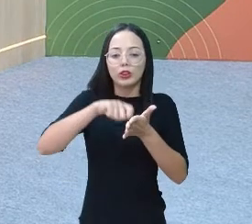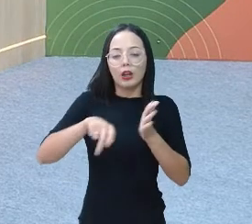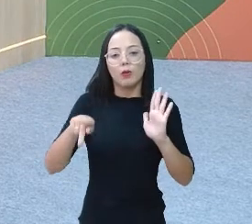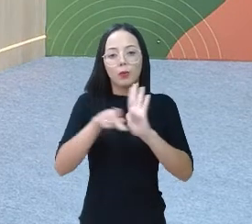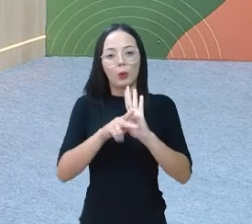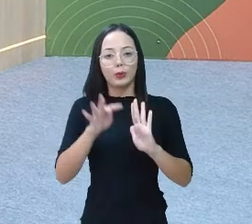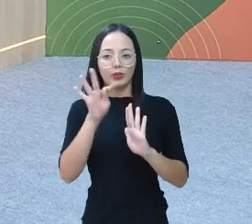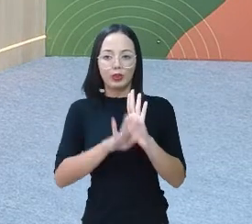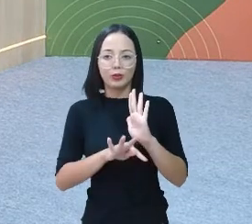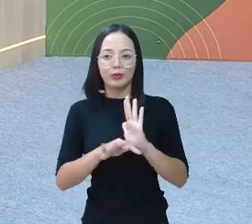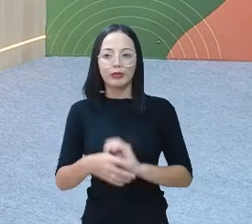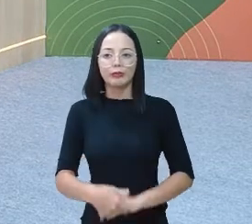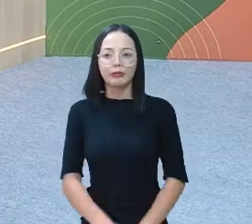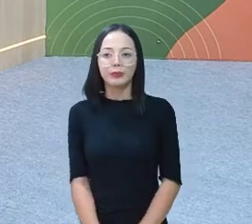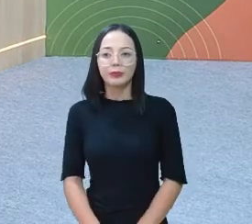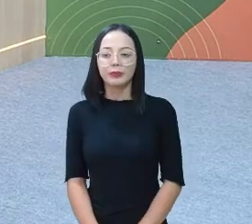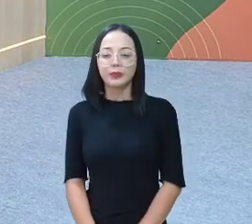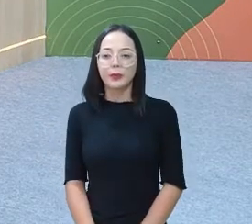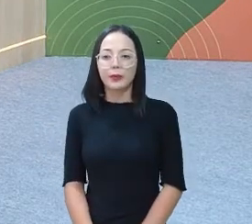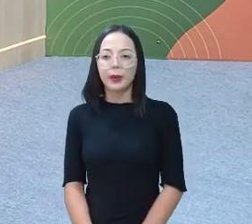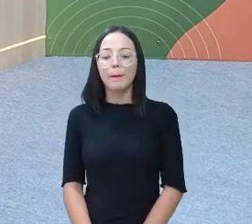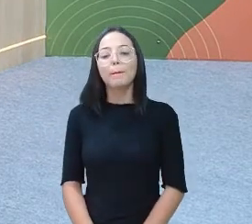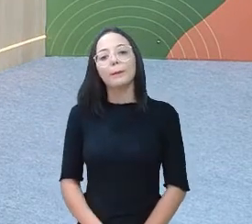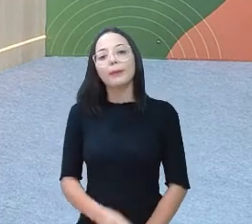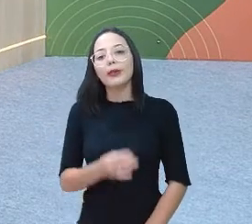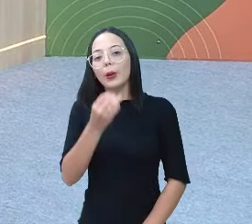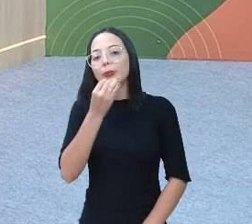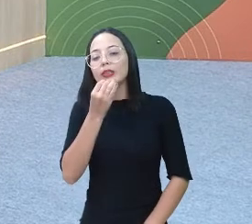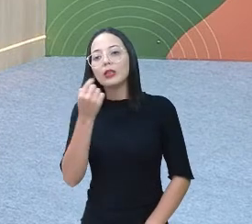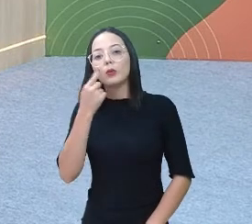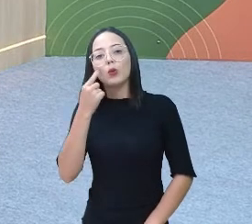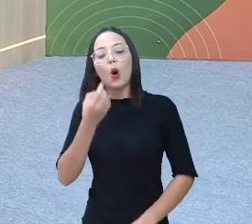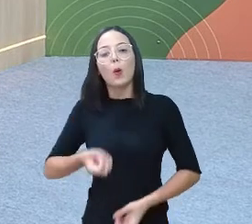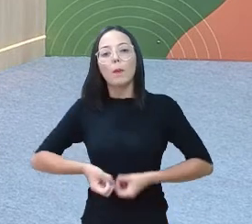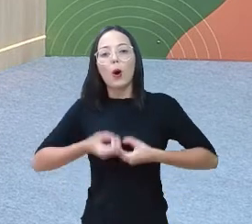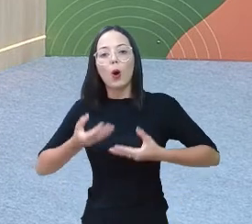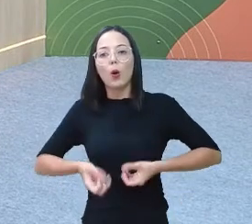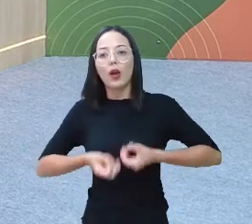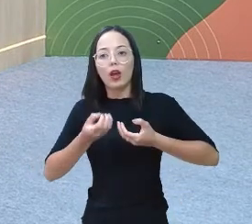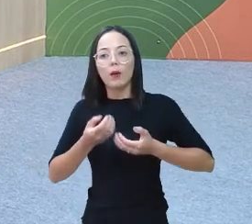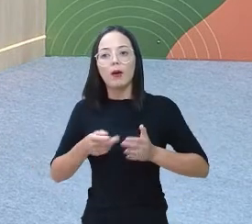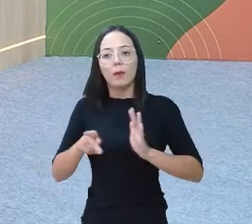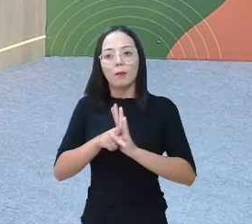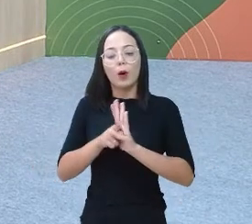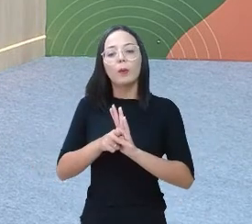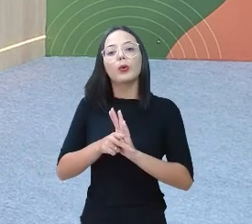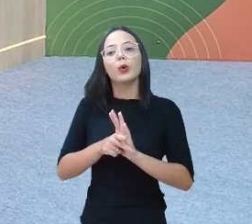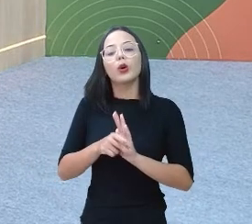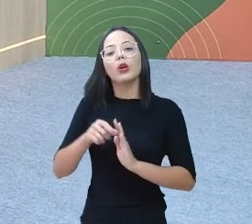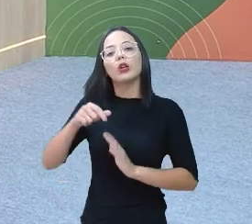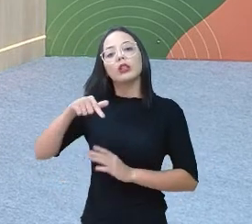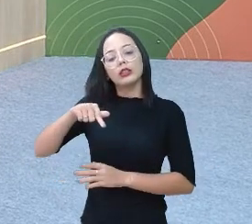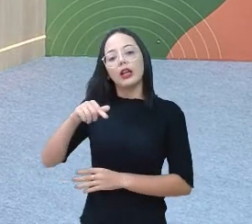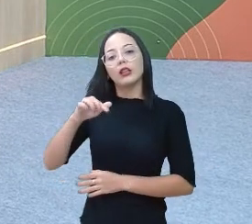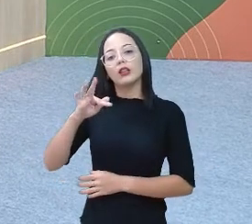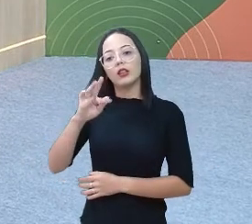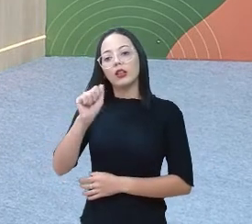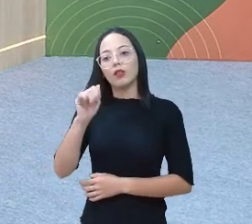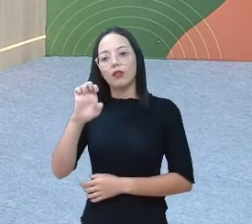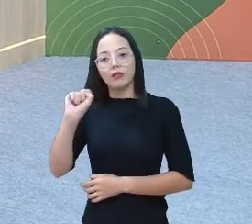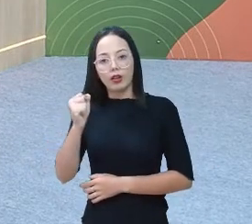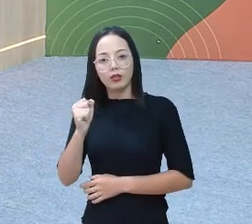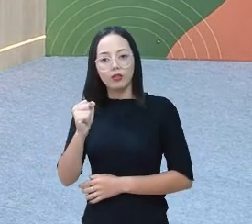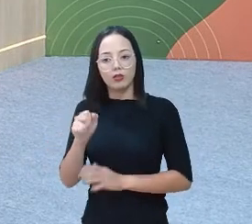próprio. Por exemplo, eu trouxe aqui um poema de 7 fases, bem conhecida de